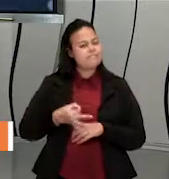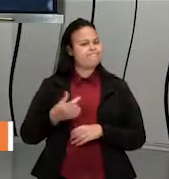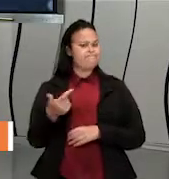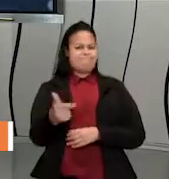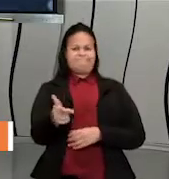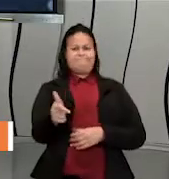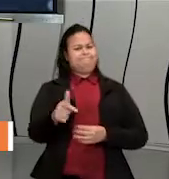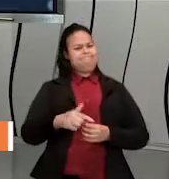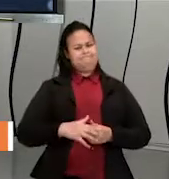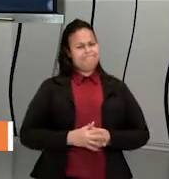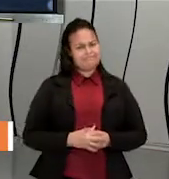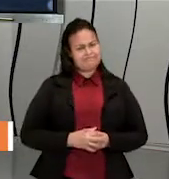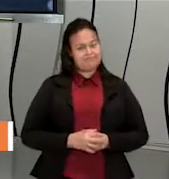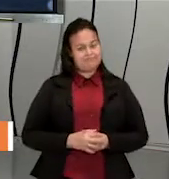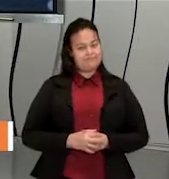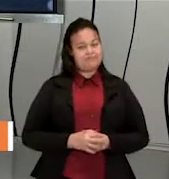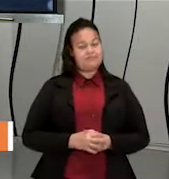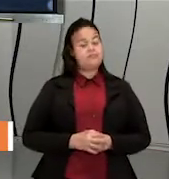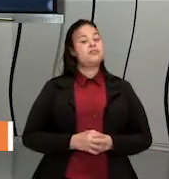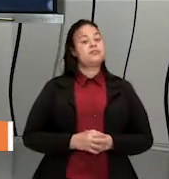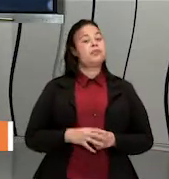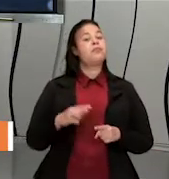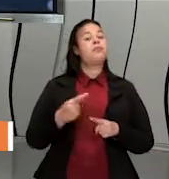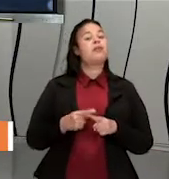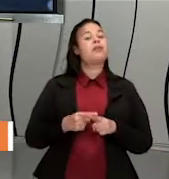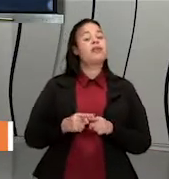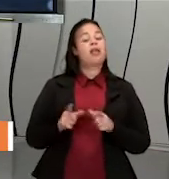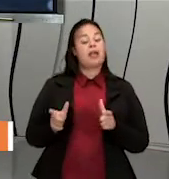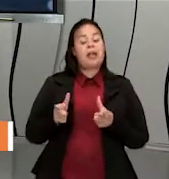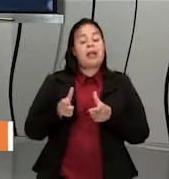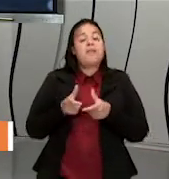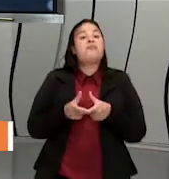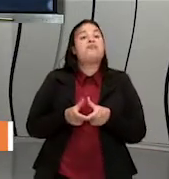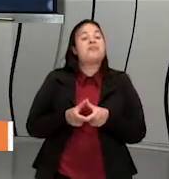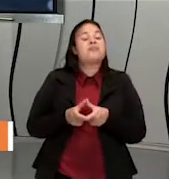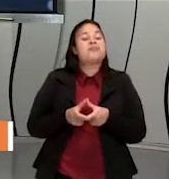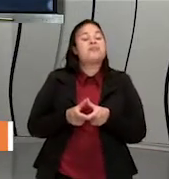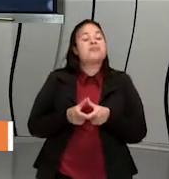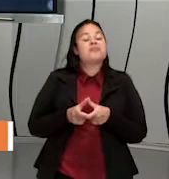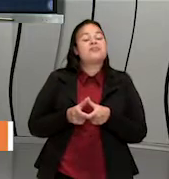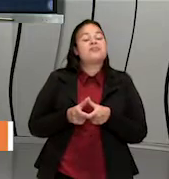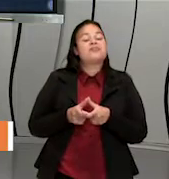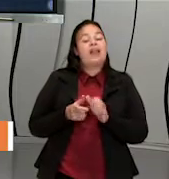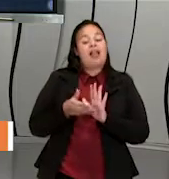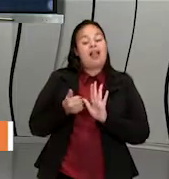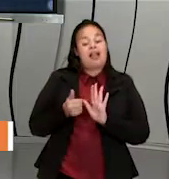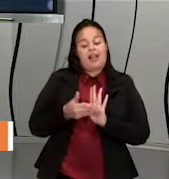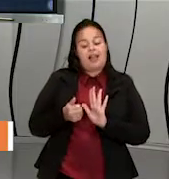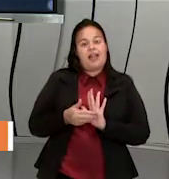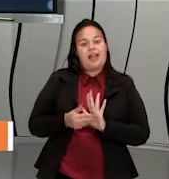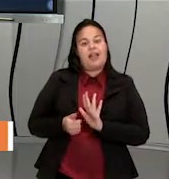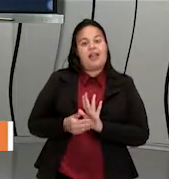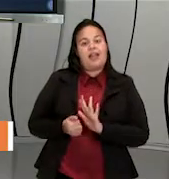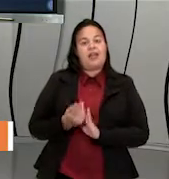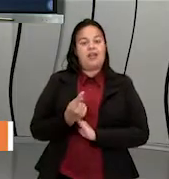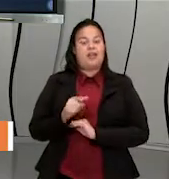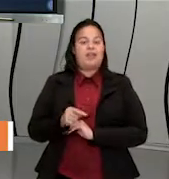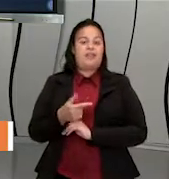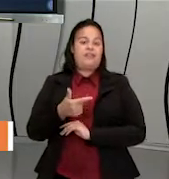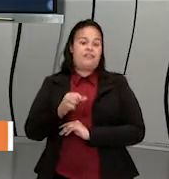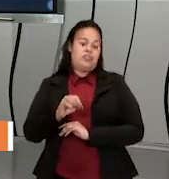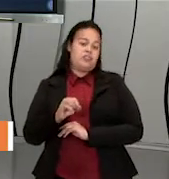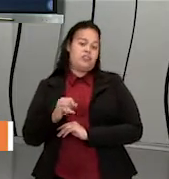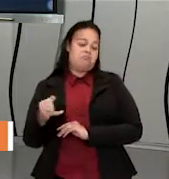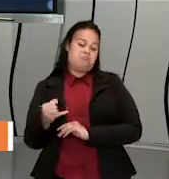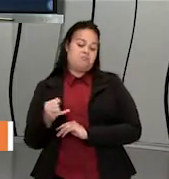tá certo? Porque você vai acabar recebendo, no caso aqui desse valor, R$ 1,20 a menos,